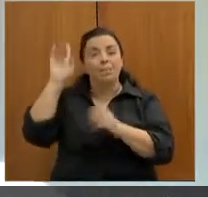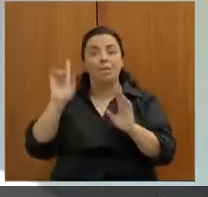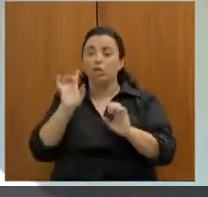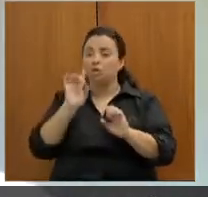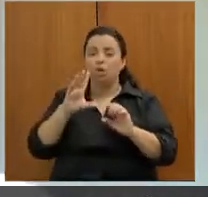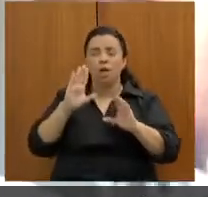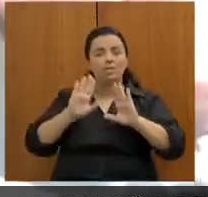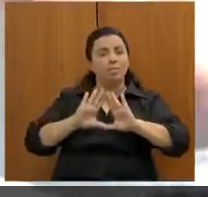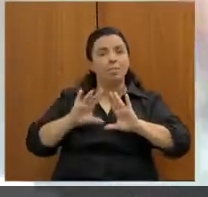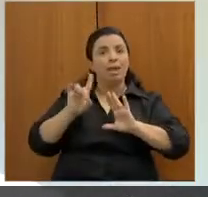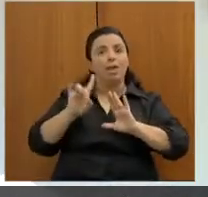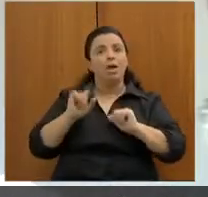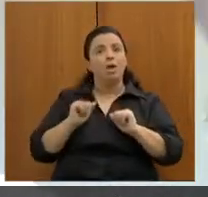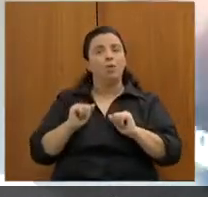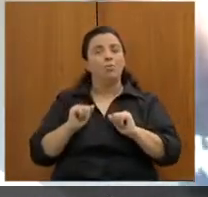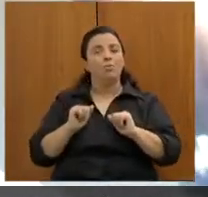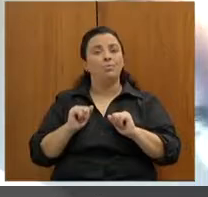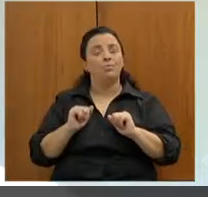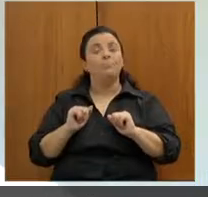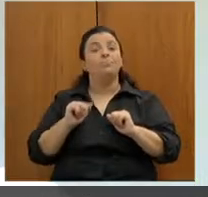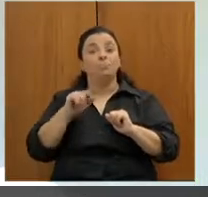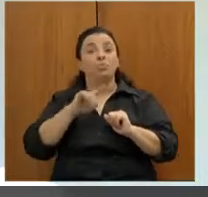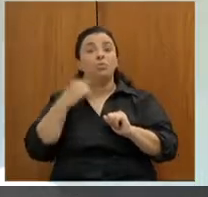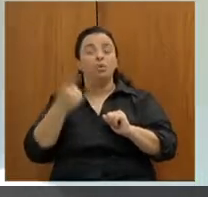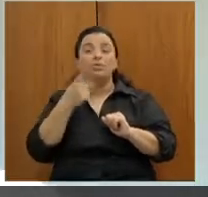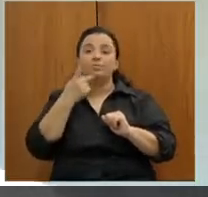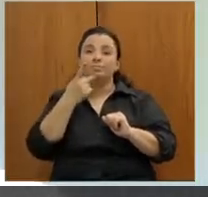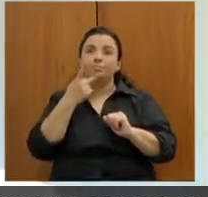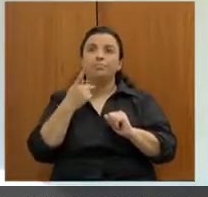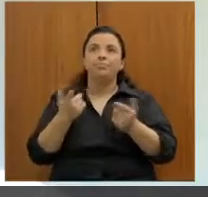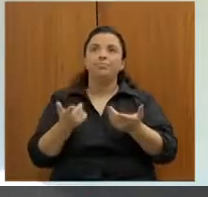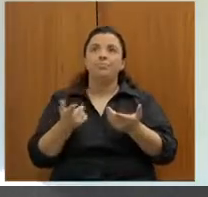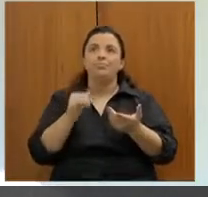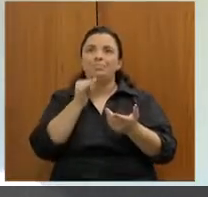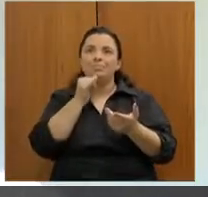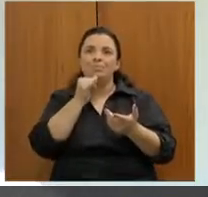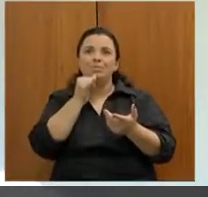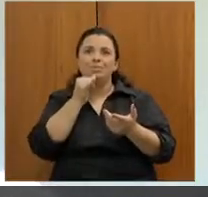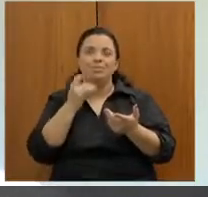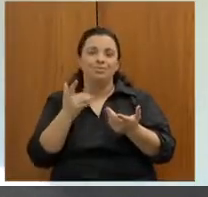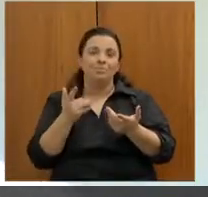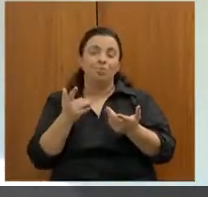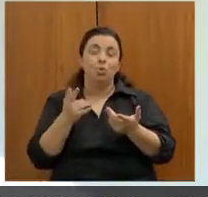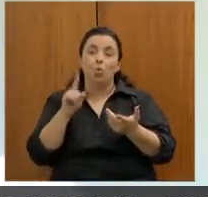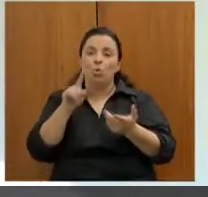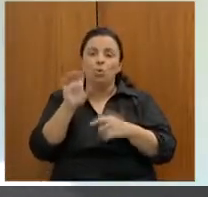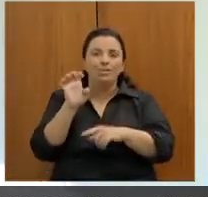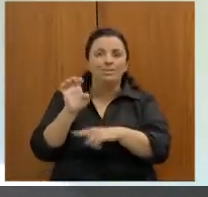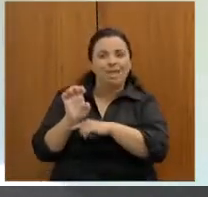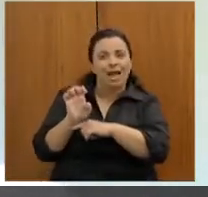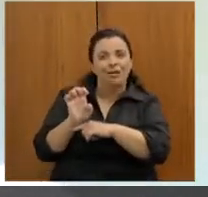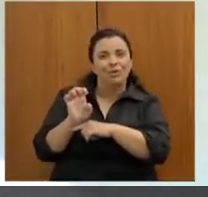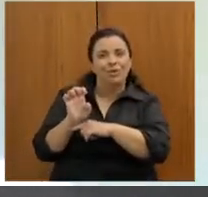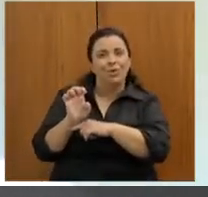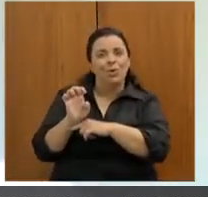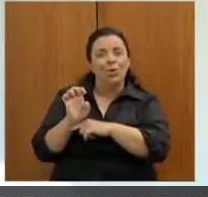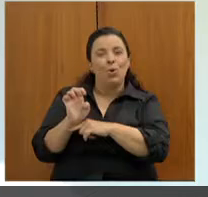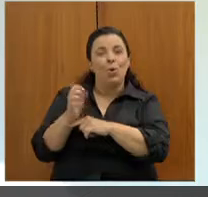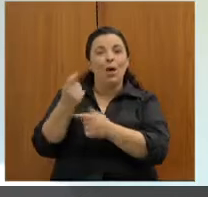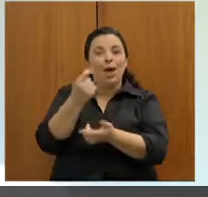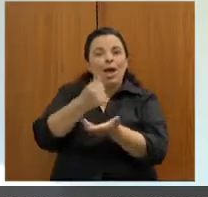existe não existe uma estado tem o capitalismo violento eu não dá para discutir também